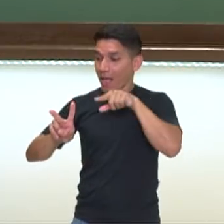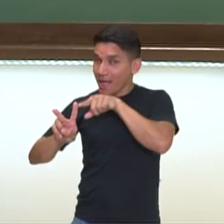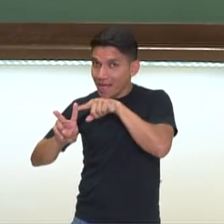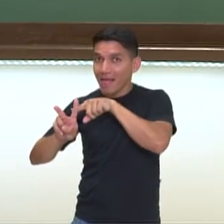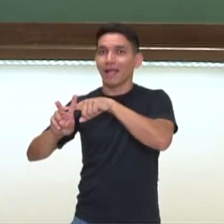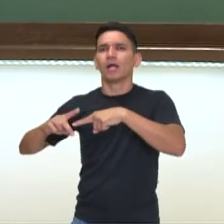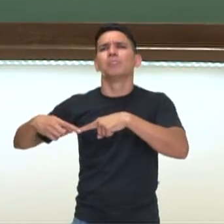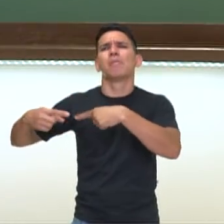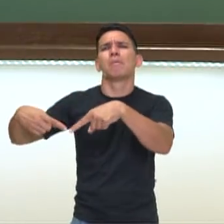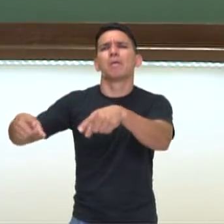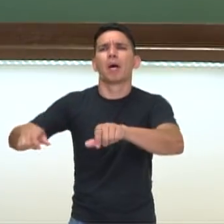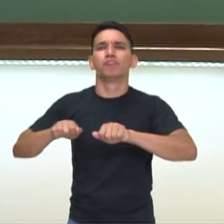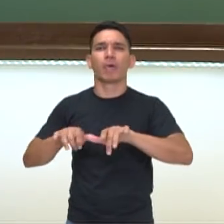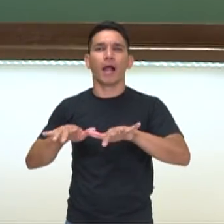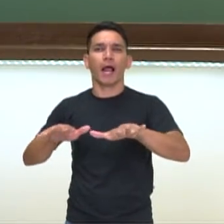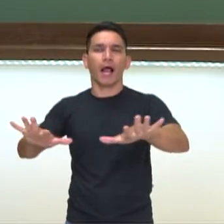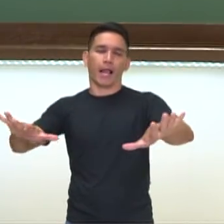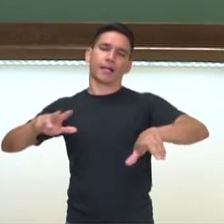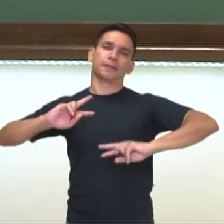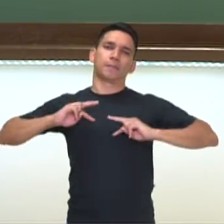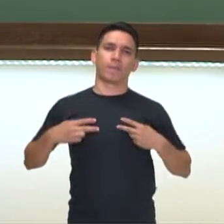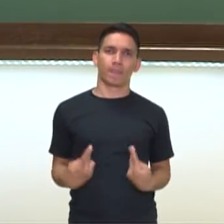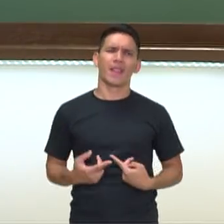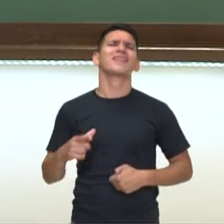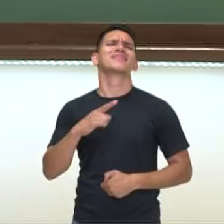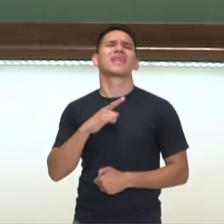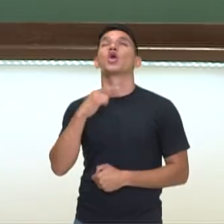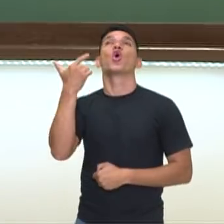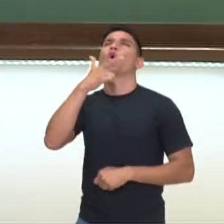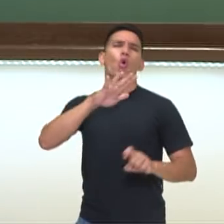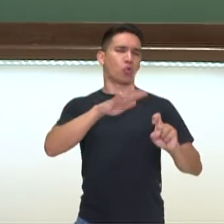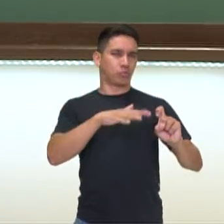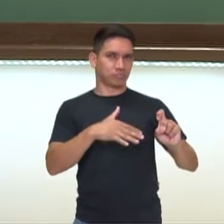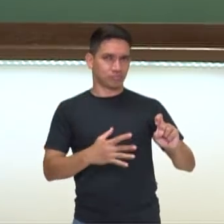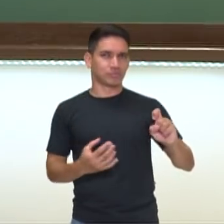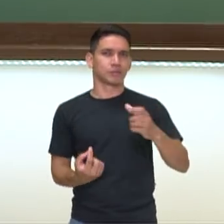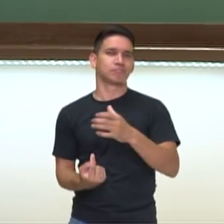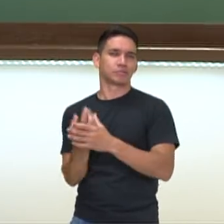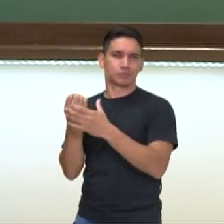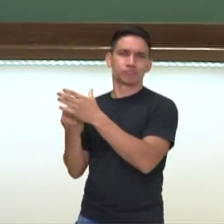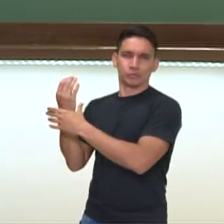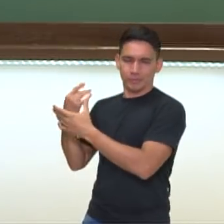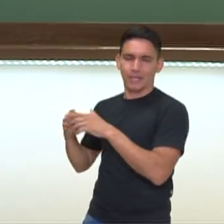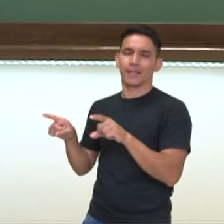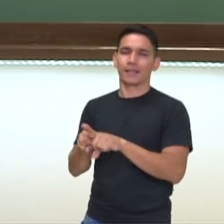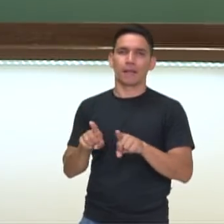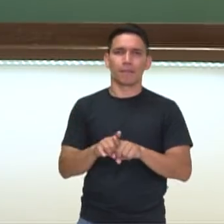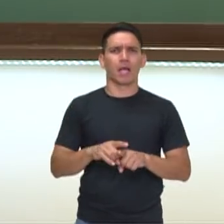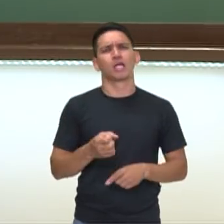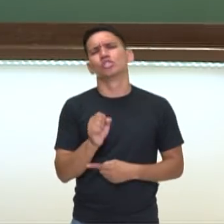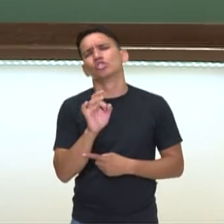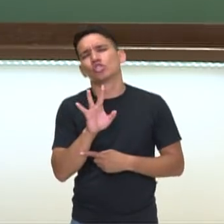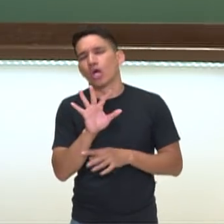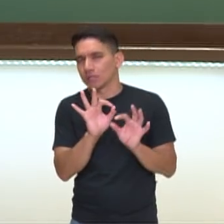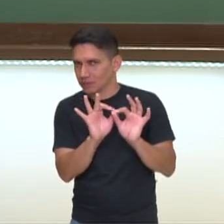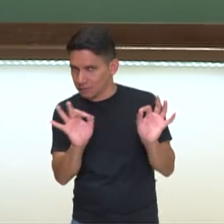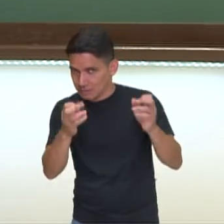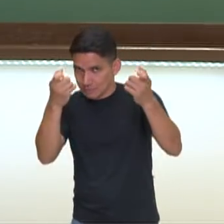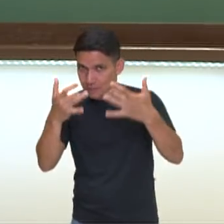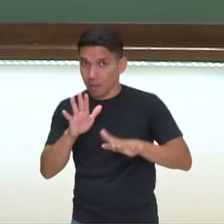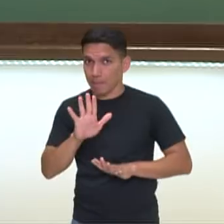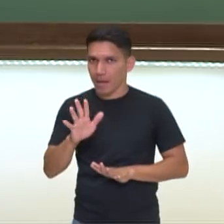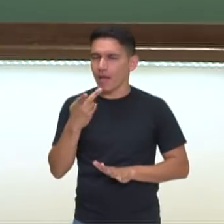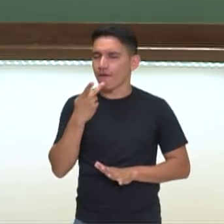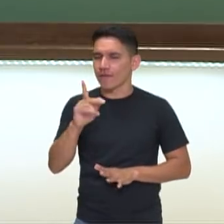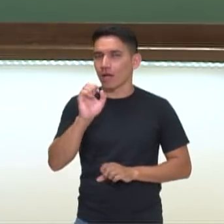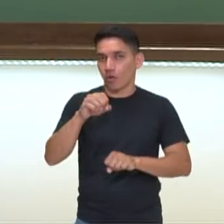Existem muitos outros mitos de origem, aqui foi só uma pincelada. Poderia ter trabalhado alguns contos, lendas e fábulas, mas eu deixo